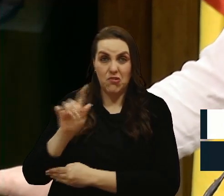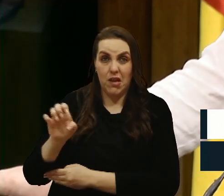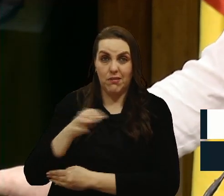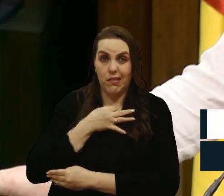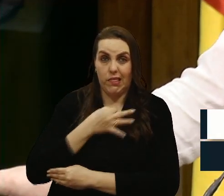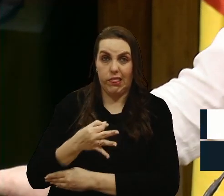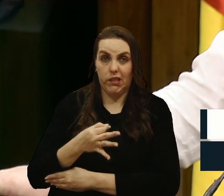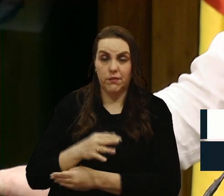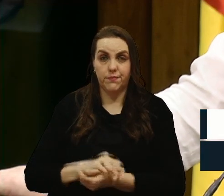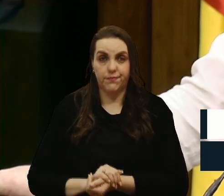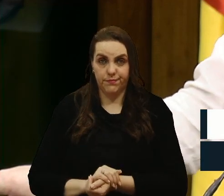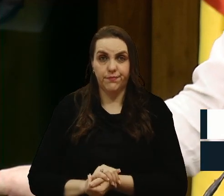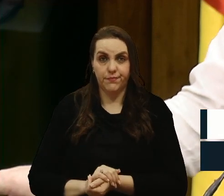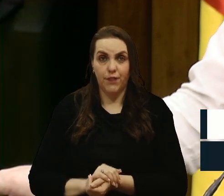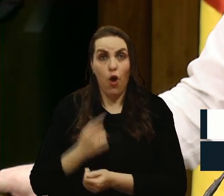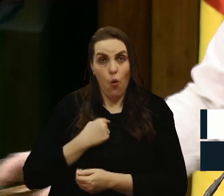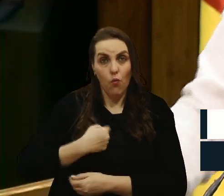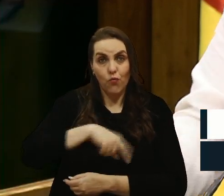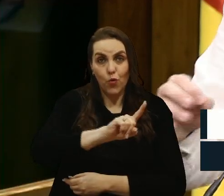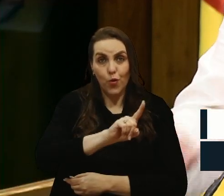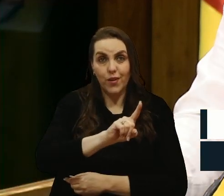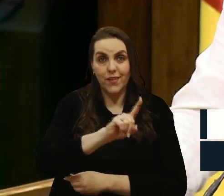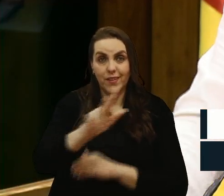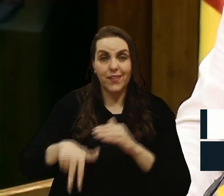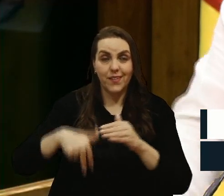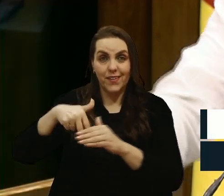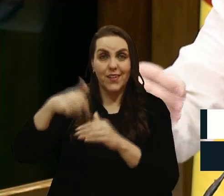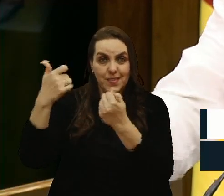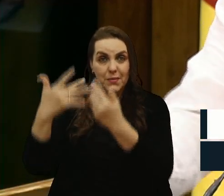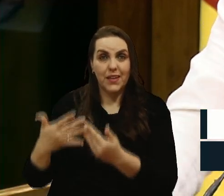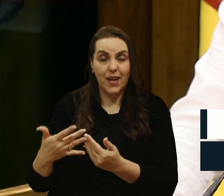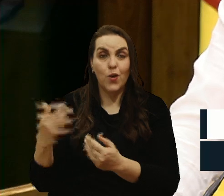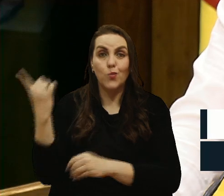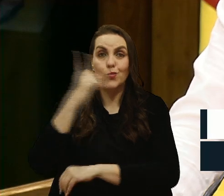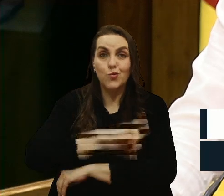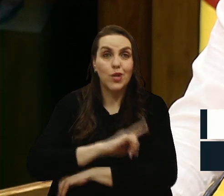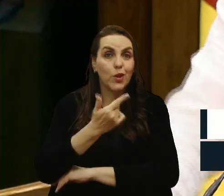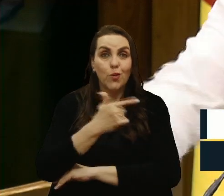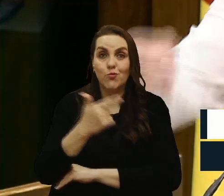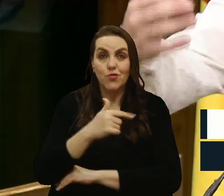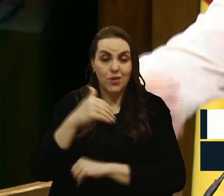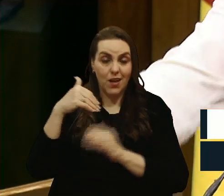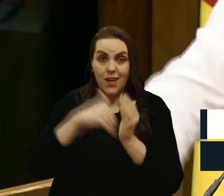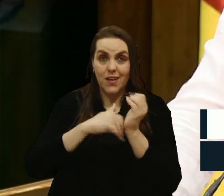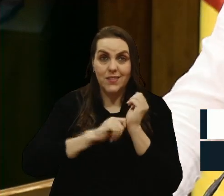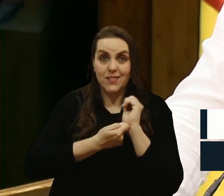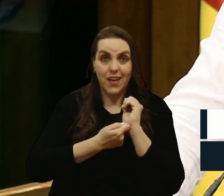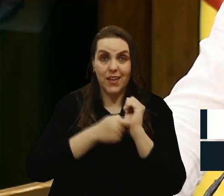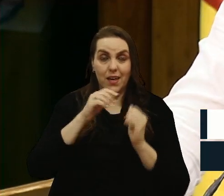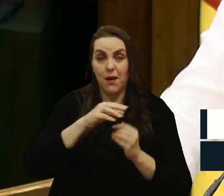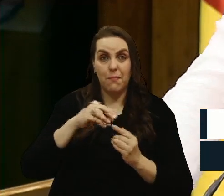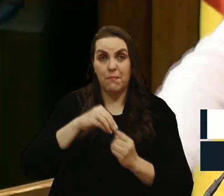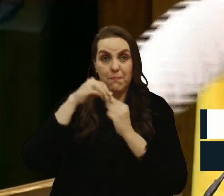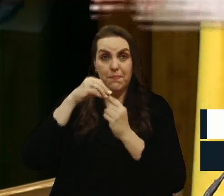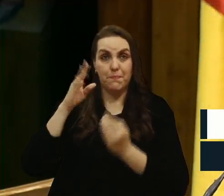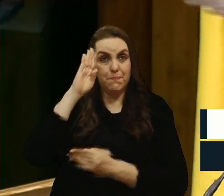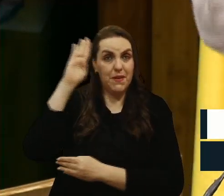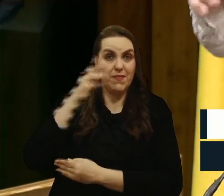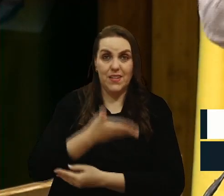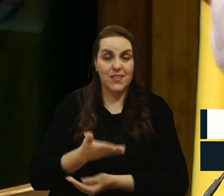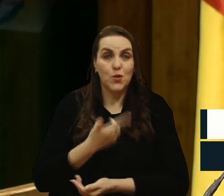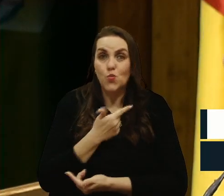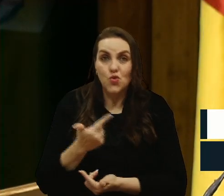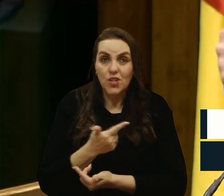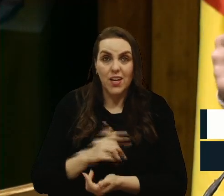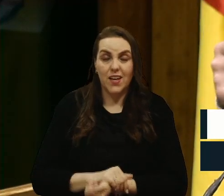essa tribuna na outra semana. Um dia, vereadora Estela, não tinha nem senha preferencial. Me permite uma parte. E deles